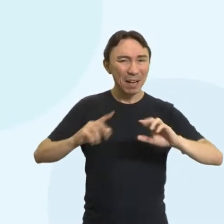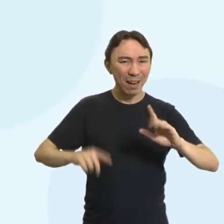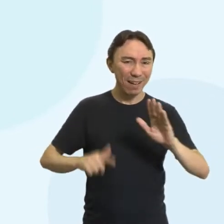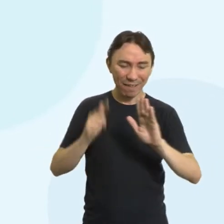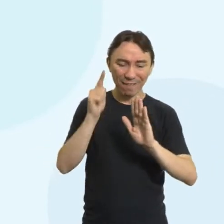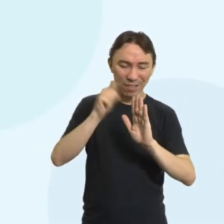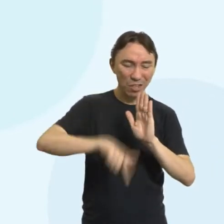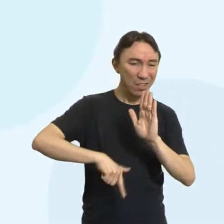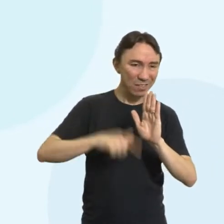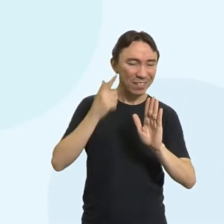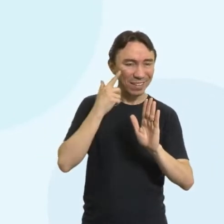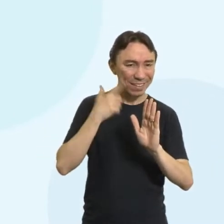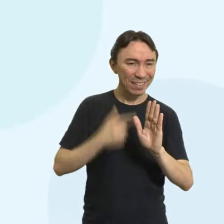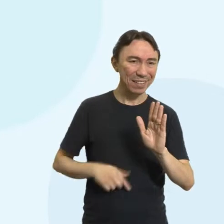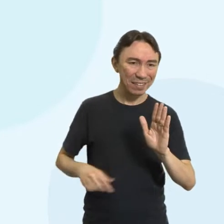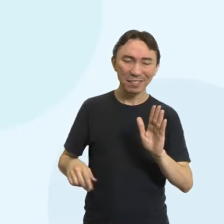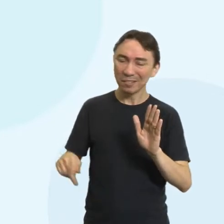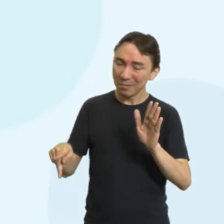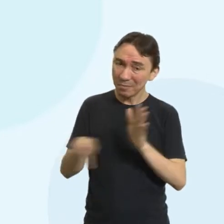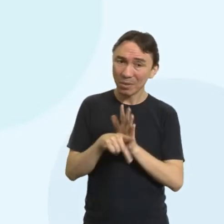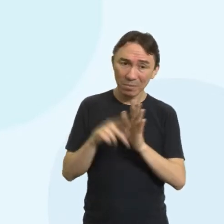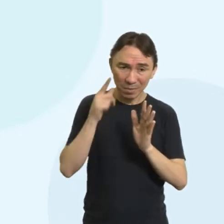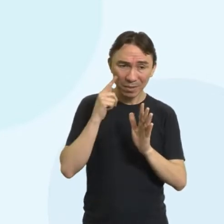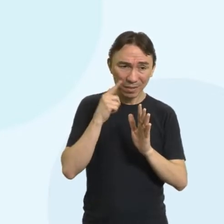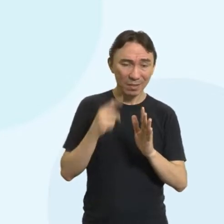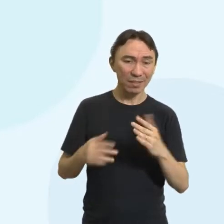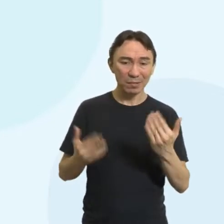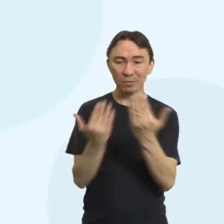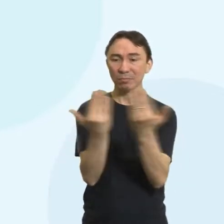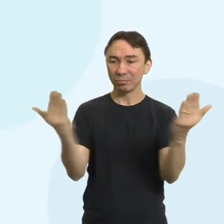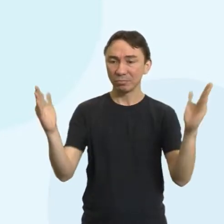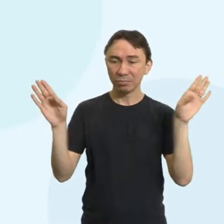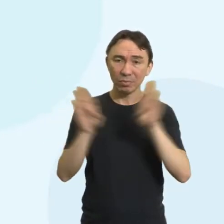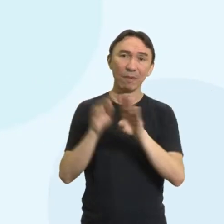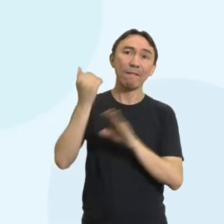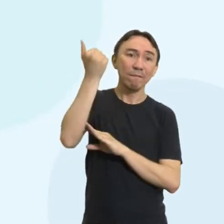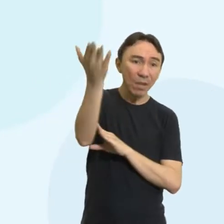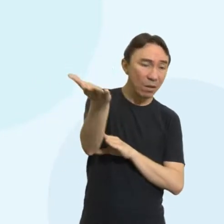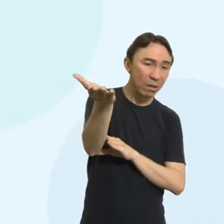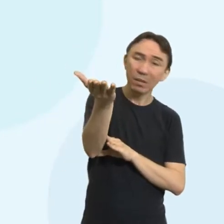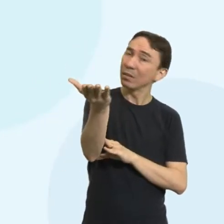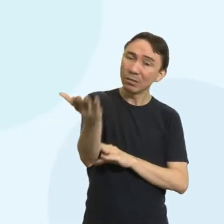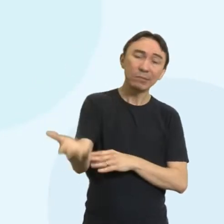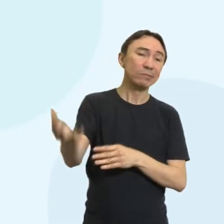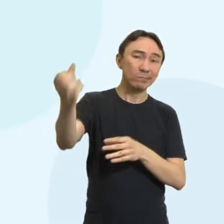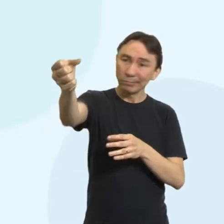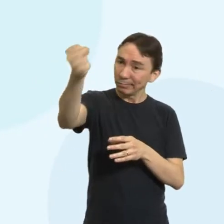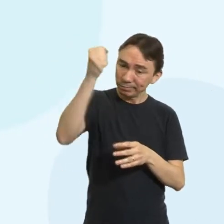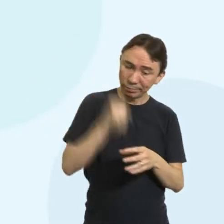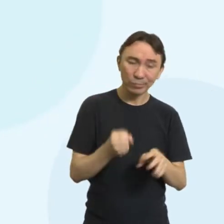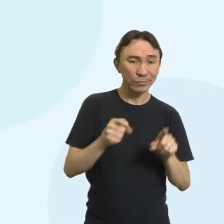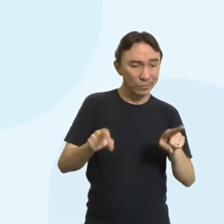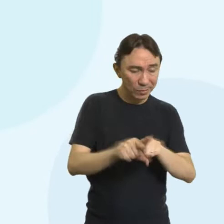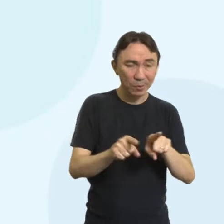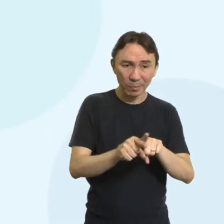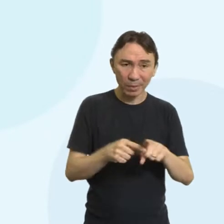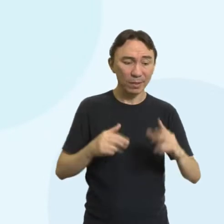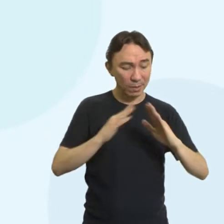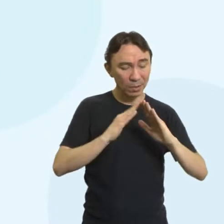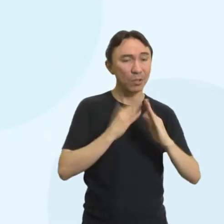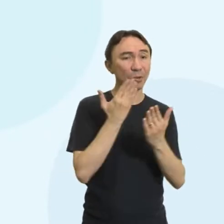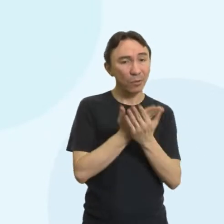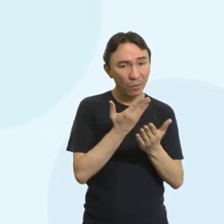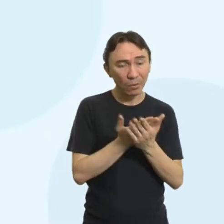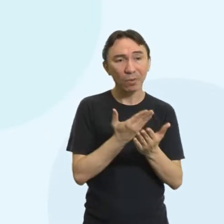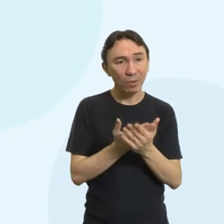da escola, trazer esses gêneros para serem estudados e apropriados no ambiente escolar, para que o estudante se